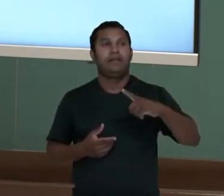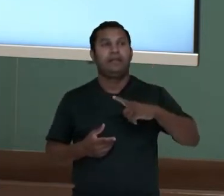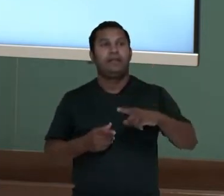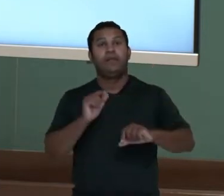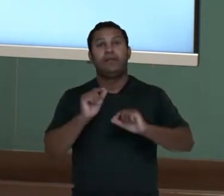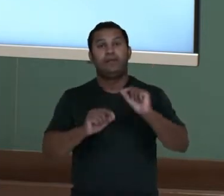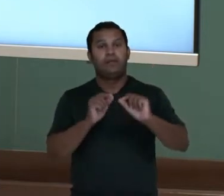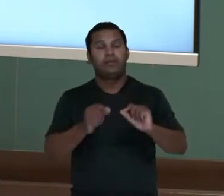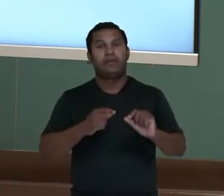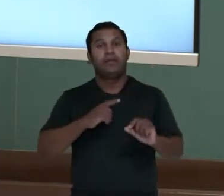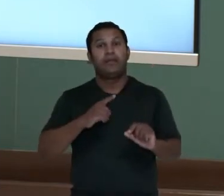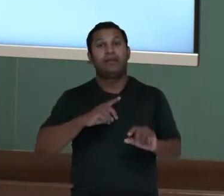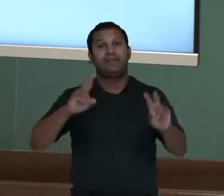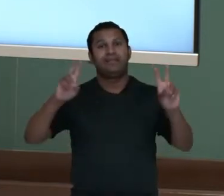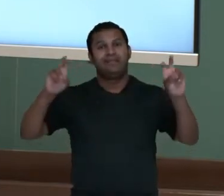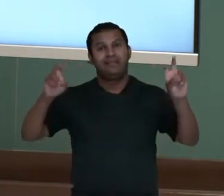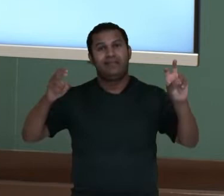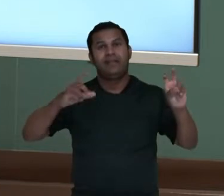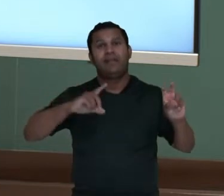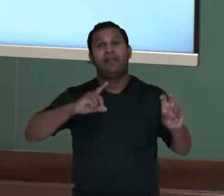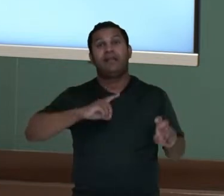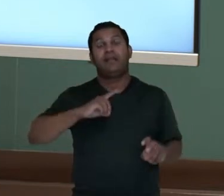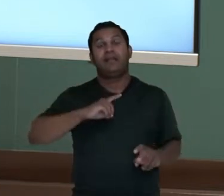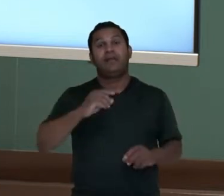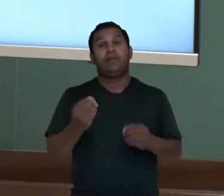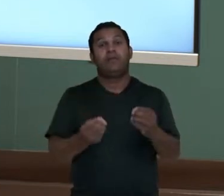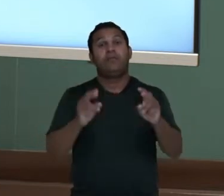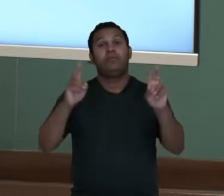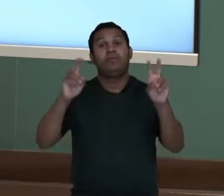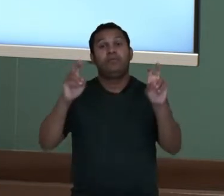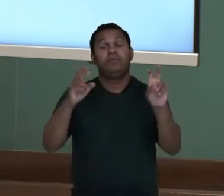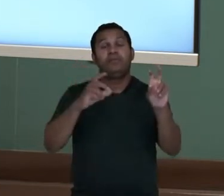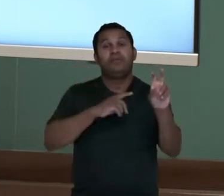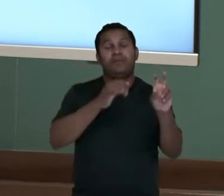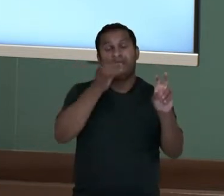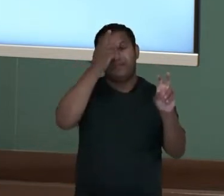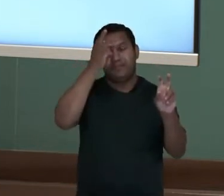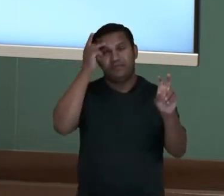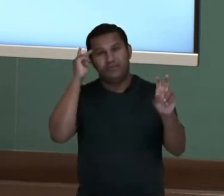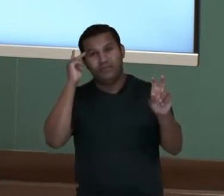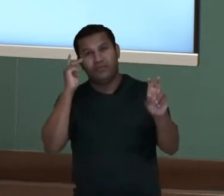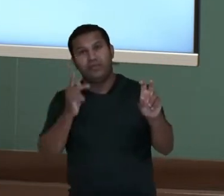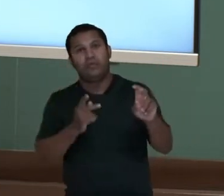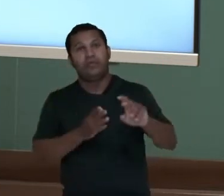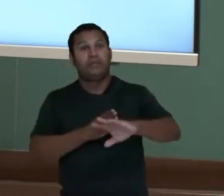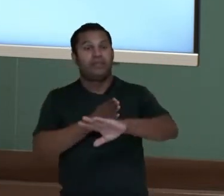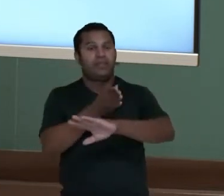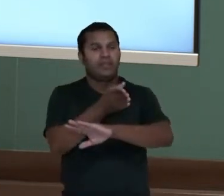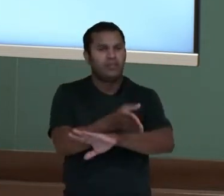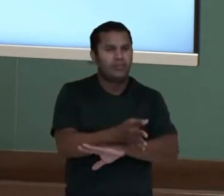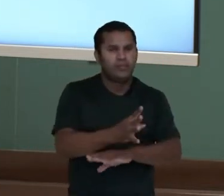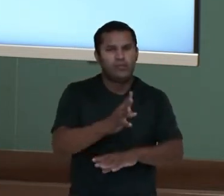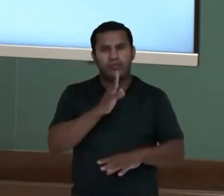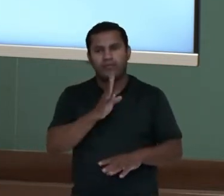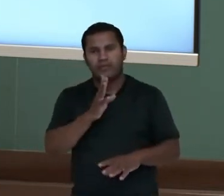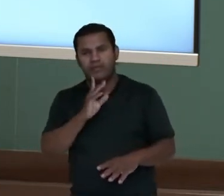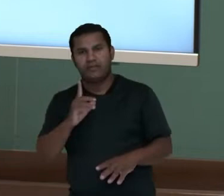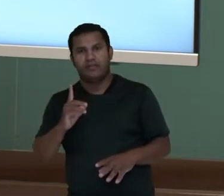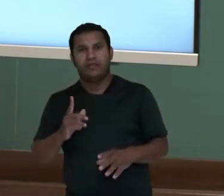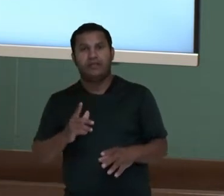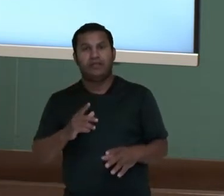poder fazer com as disciplinas que compõem a área de ciências humanas, né? Trazer a geografia para a